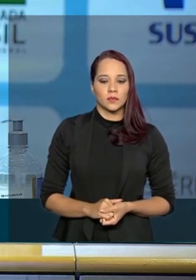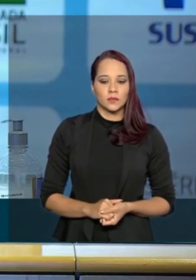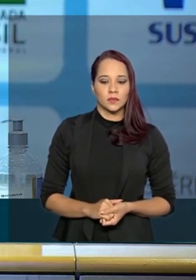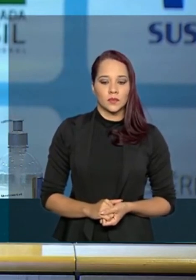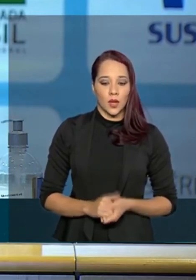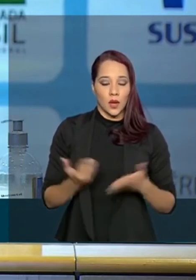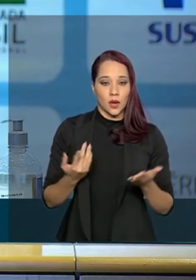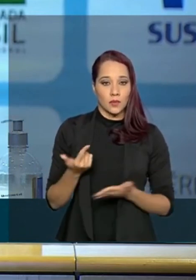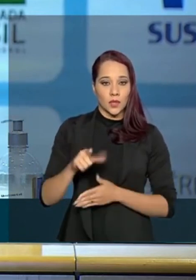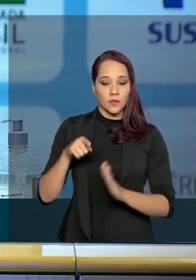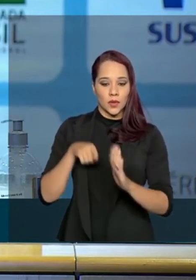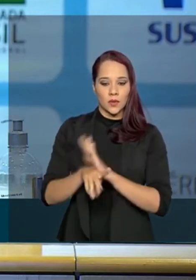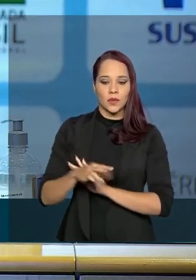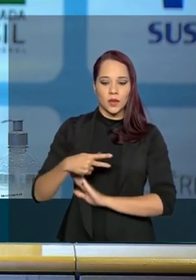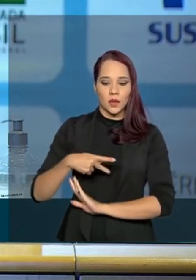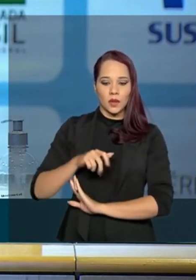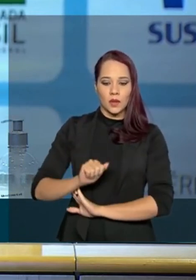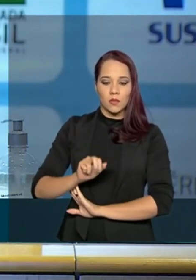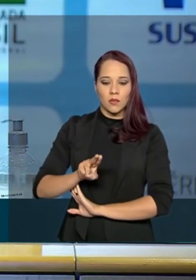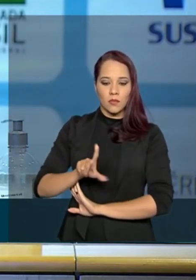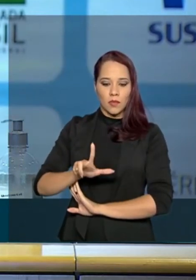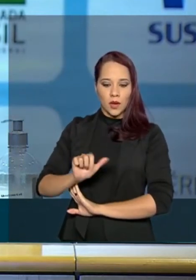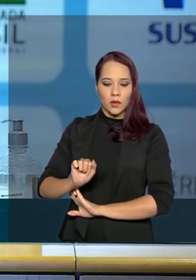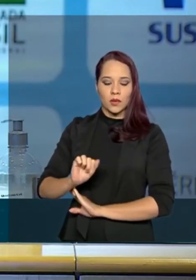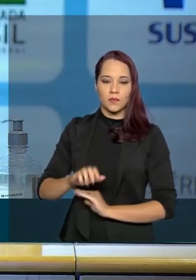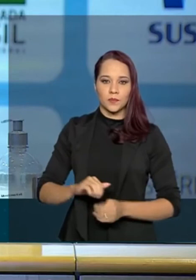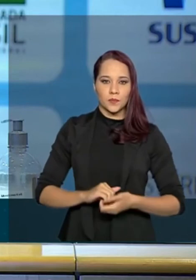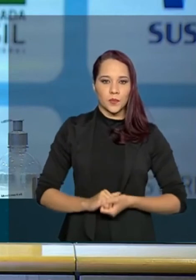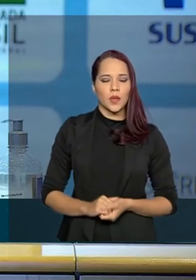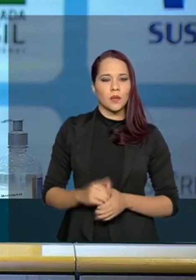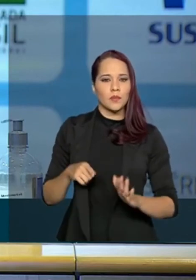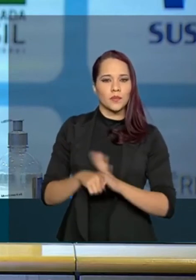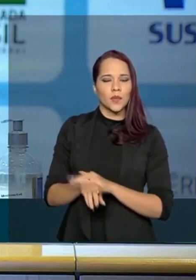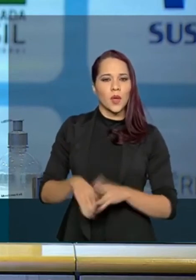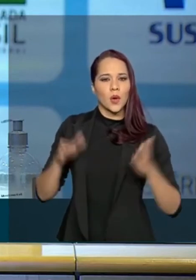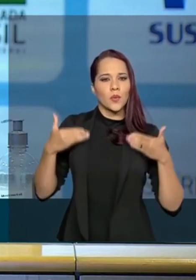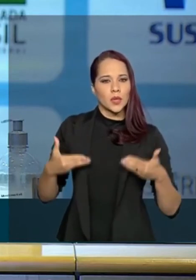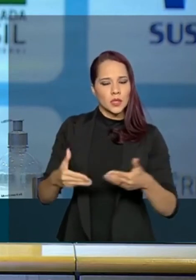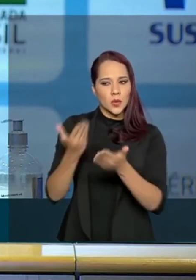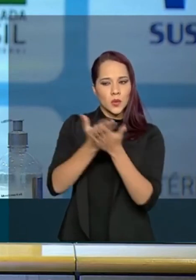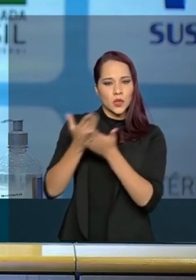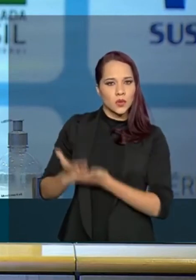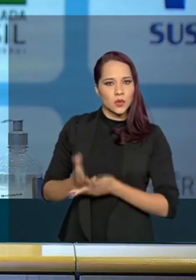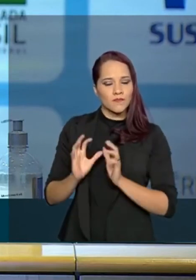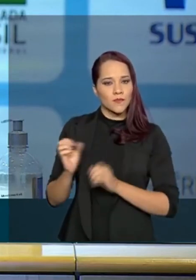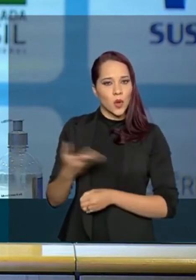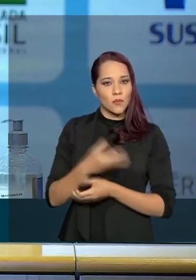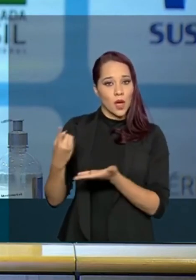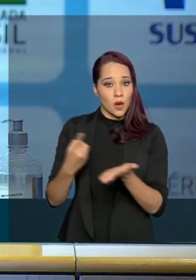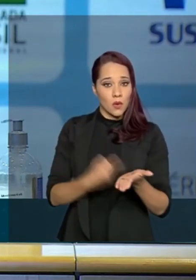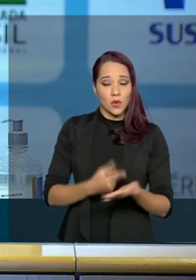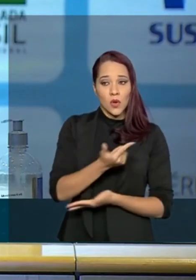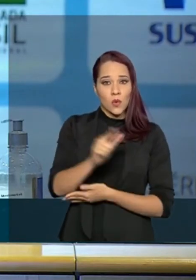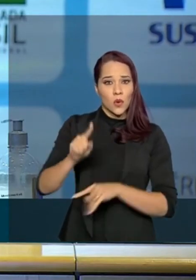Vamos para a próxima pergunta, então. A Paula Ferreira, do Jornal o Globo, ela pergunta: o Ministério estuda celebrar um novo acordo com